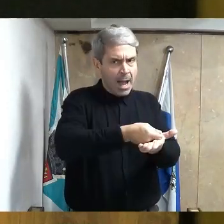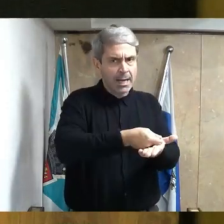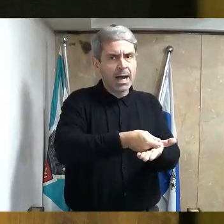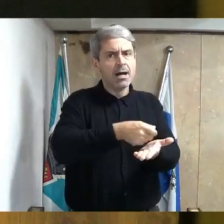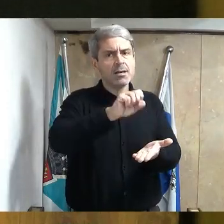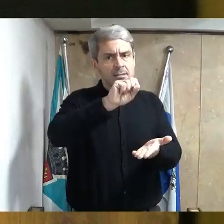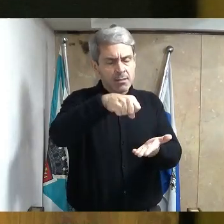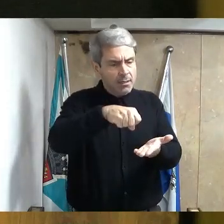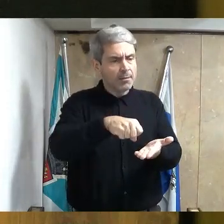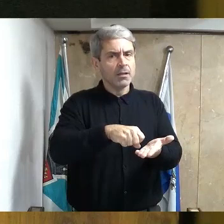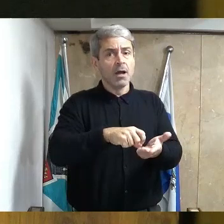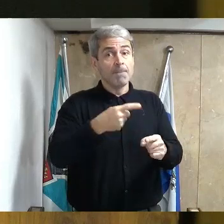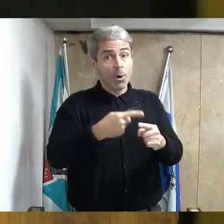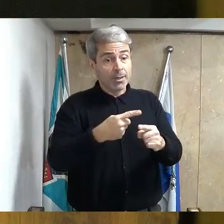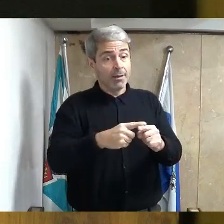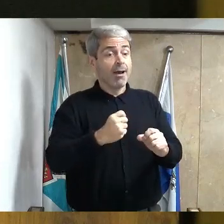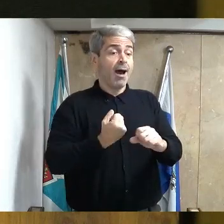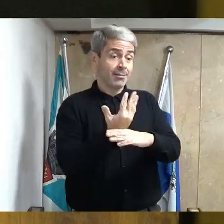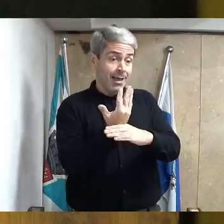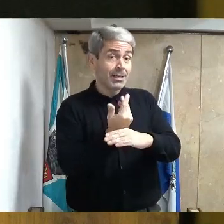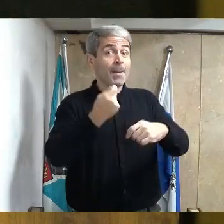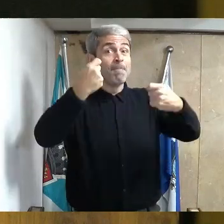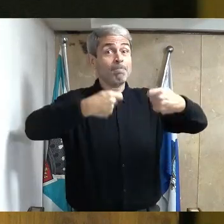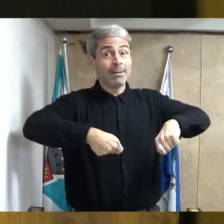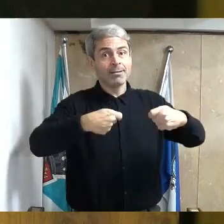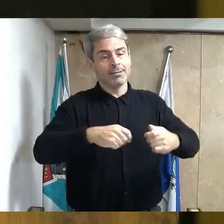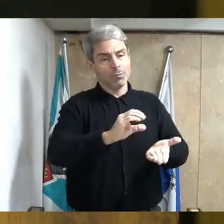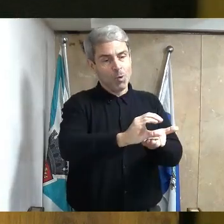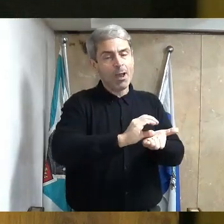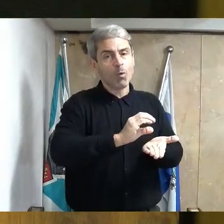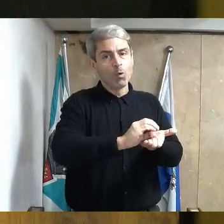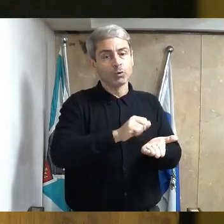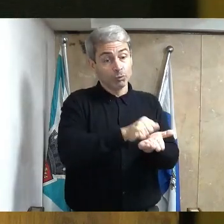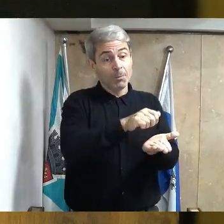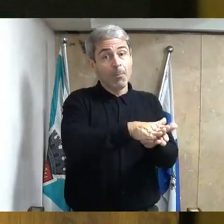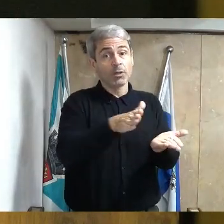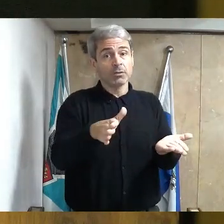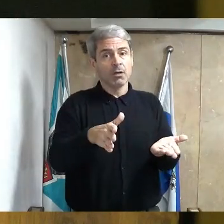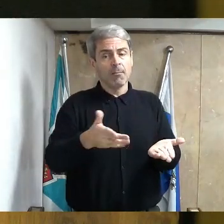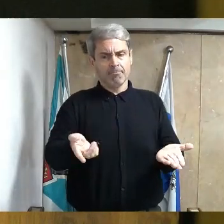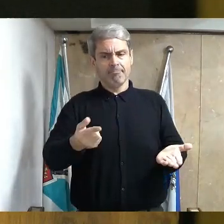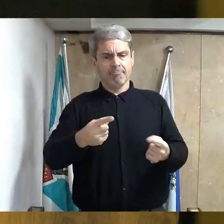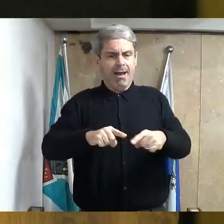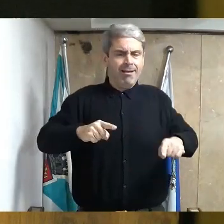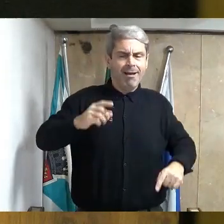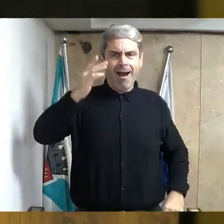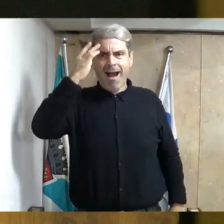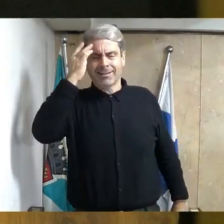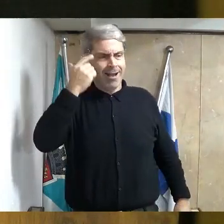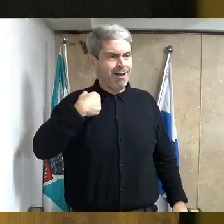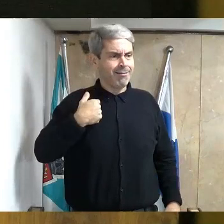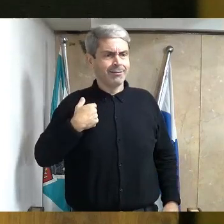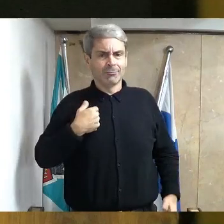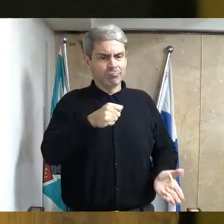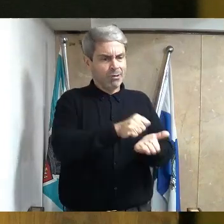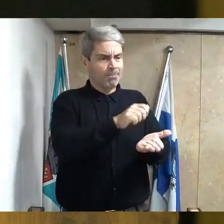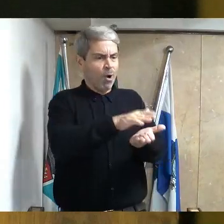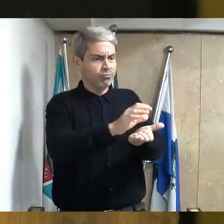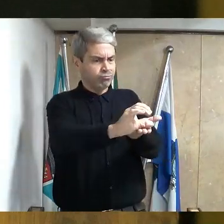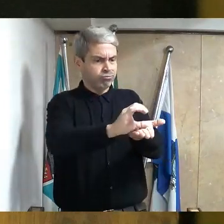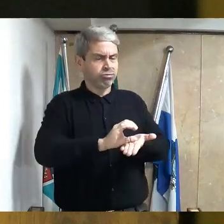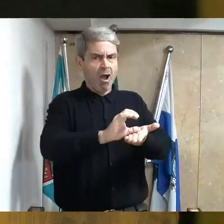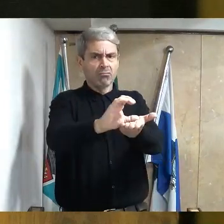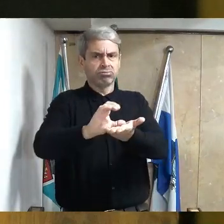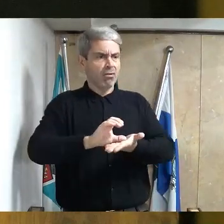a cidade sobrevive disso. Mas achar que a maior carga tributária que